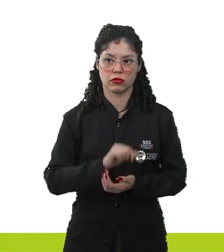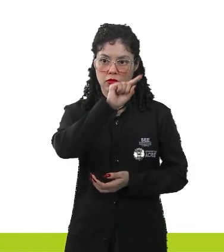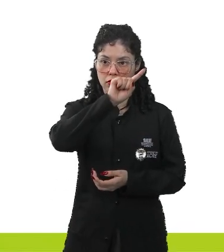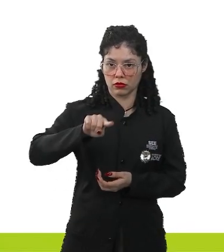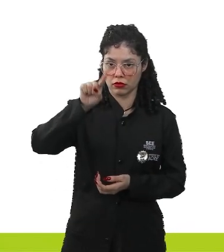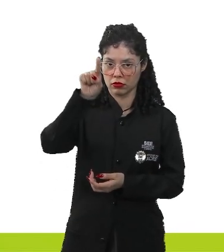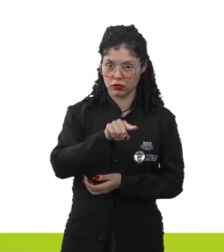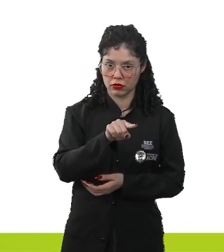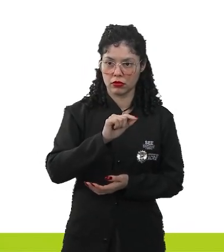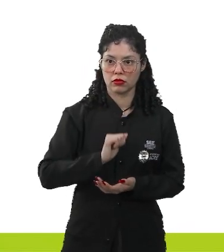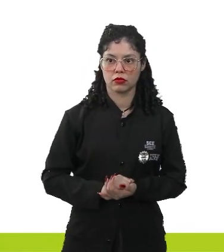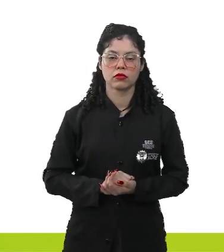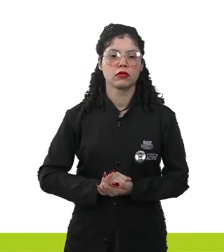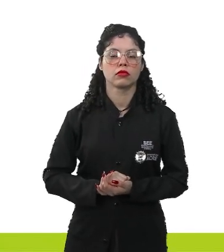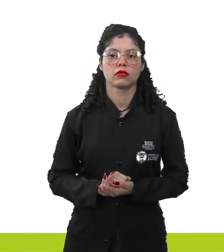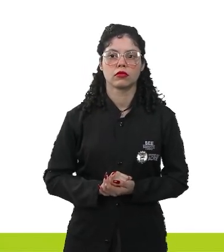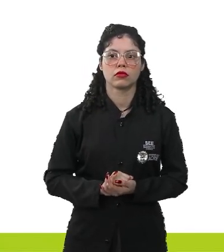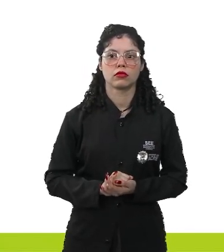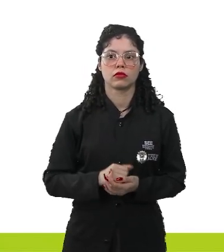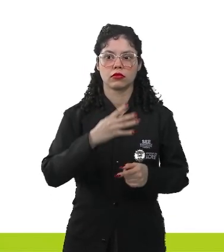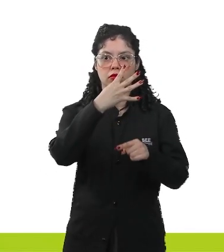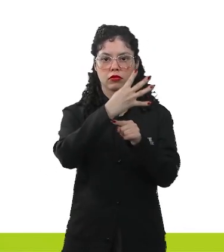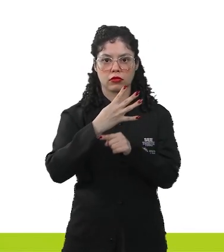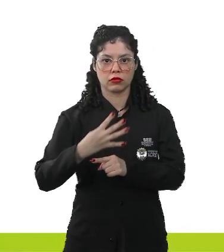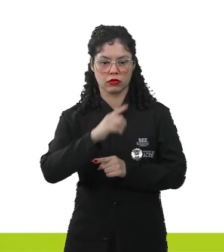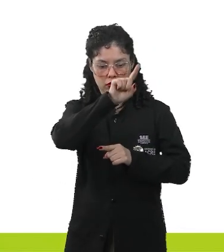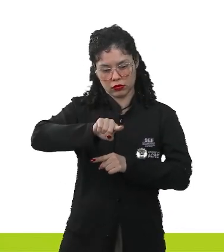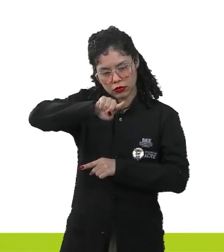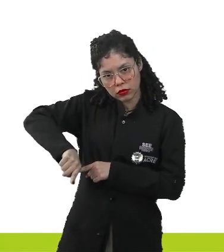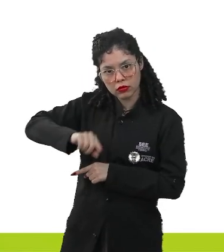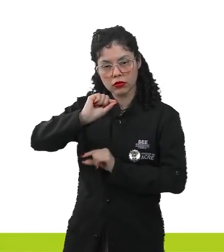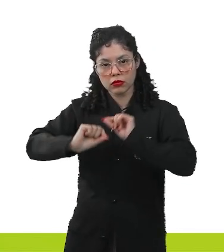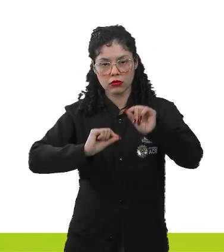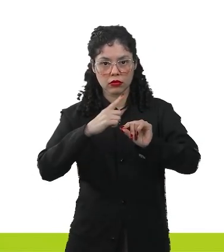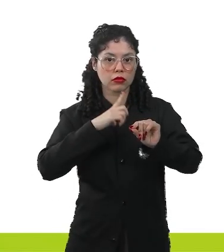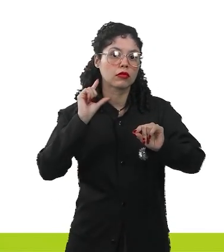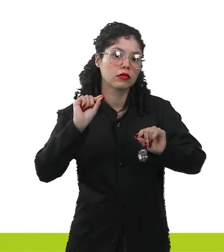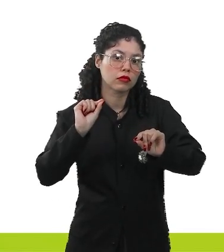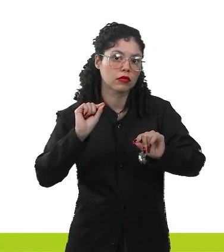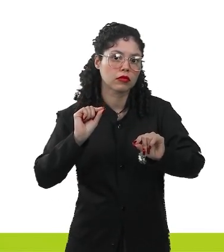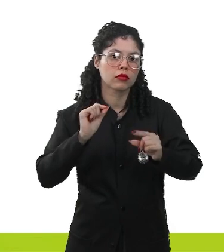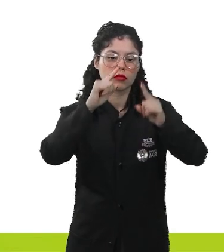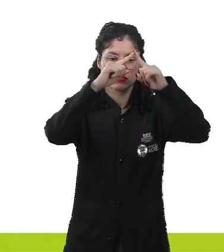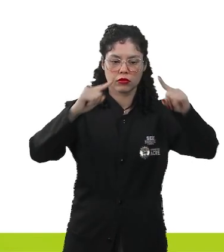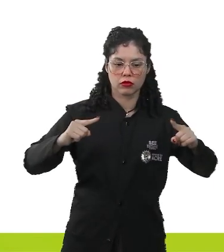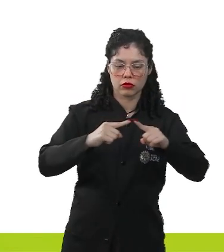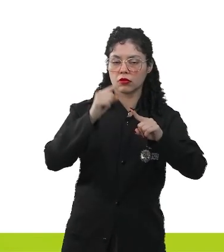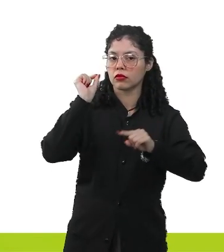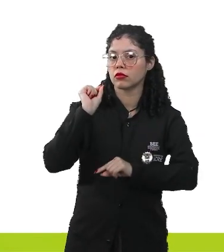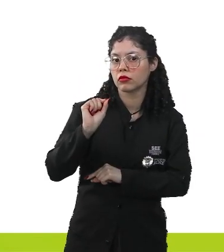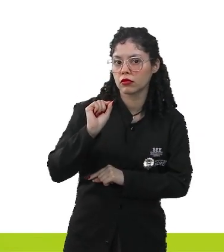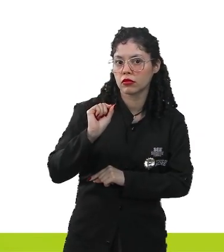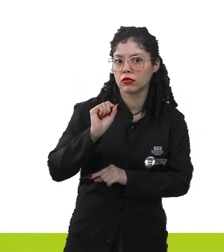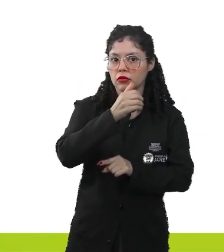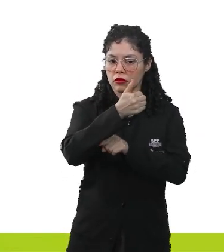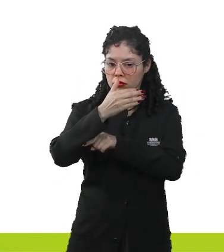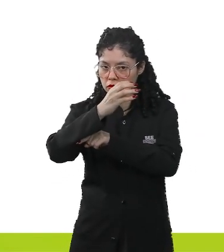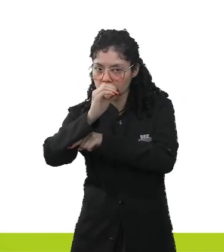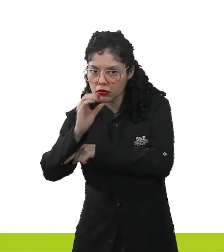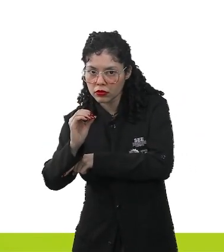Cancelando o 4 em ambos os lados, nós temos que o delta vai ser